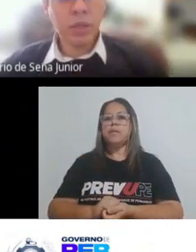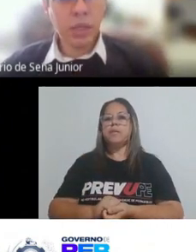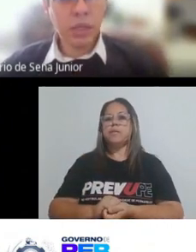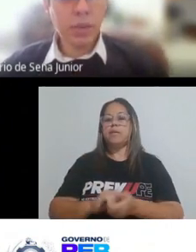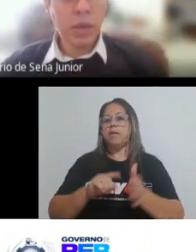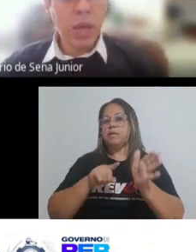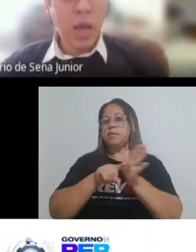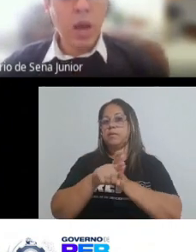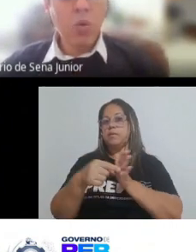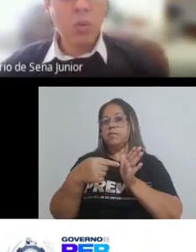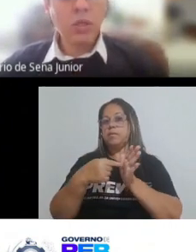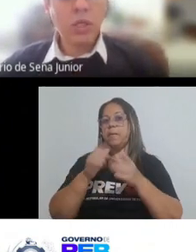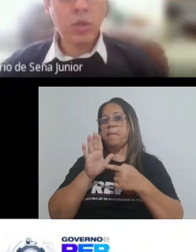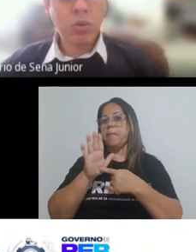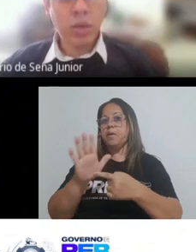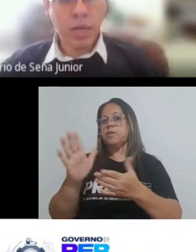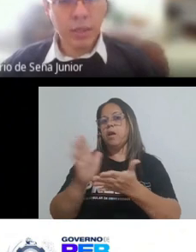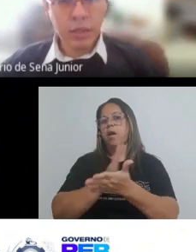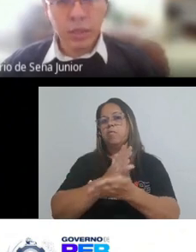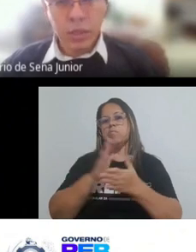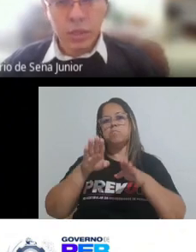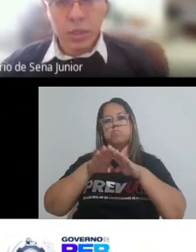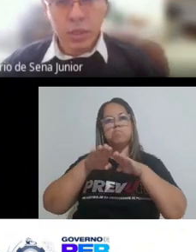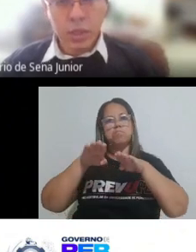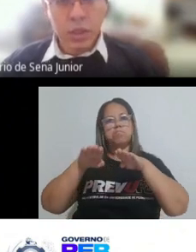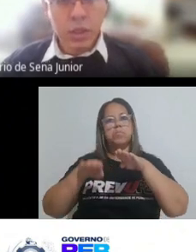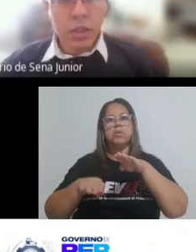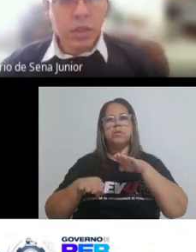apresenta algumas desigualdades